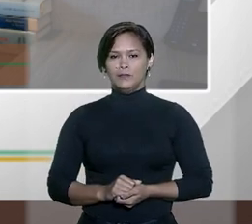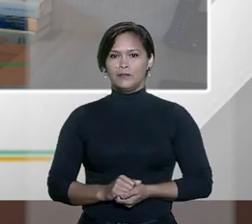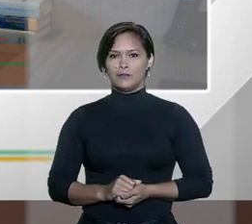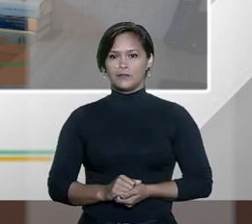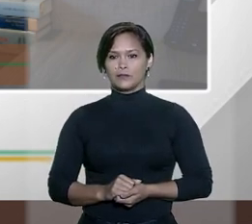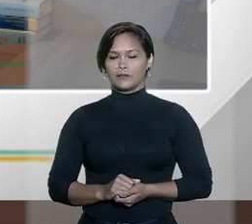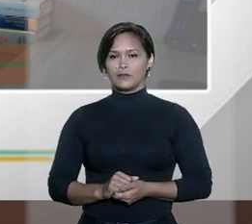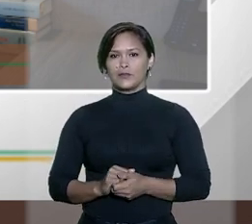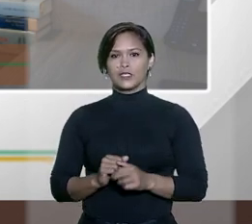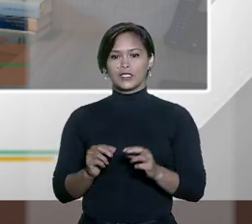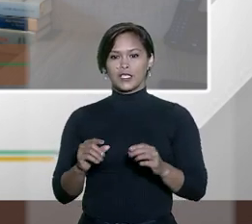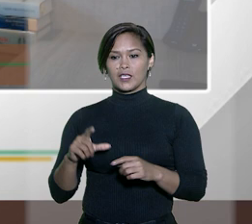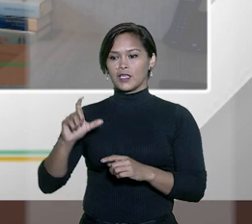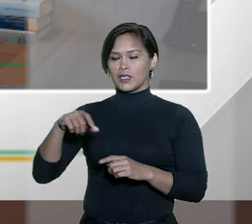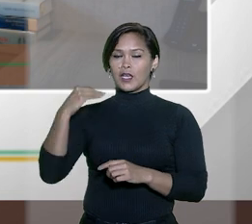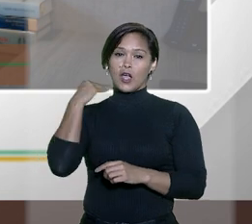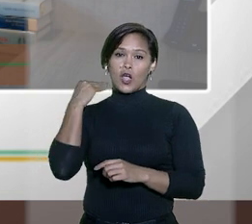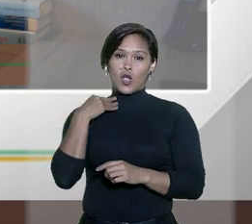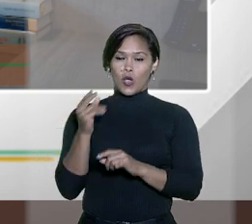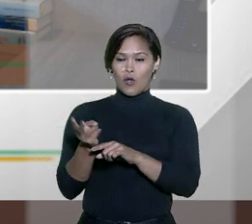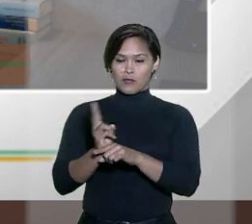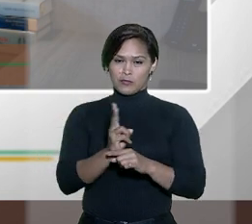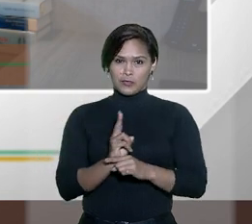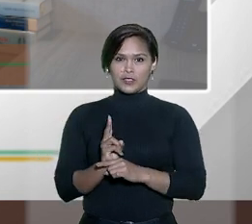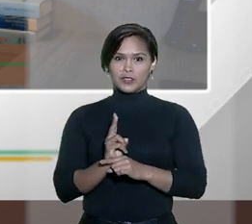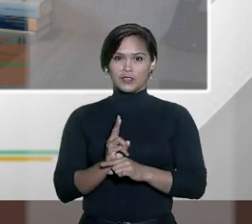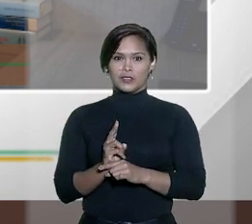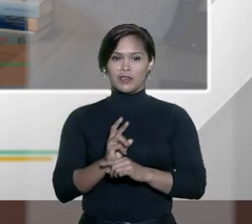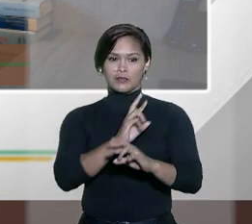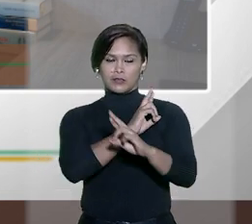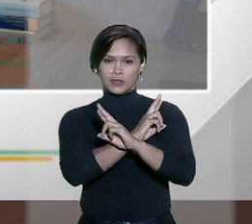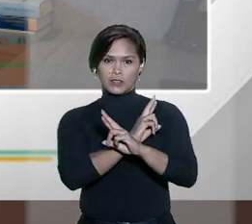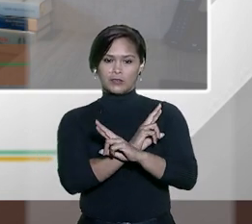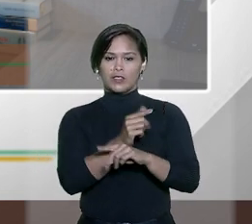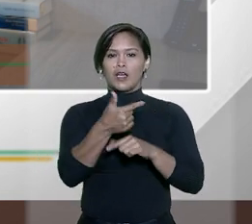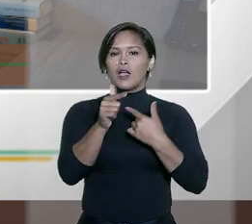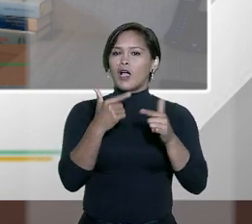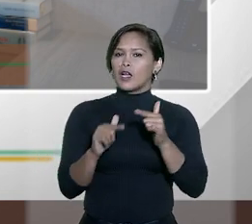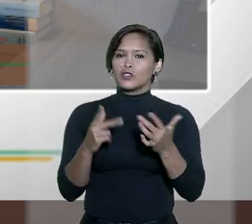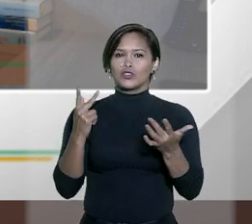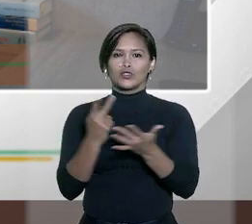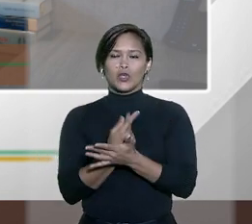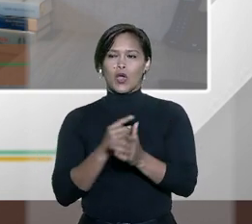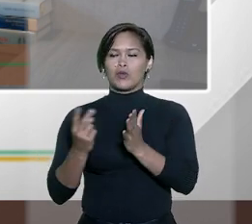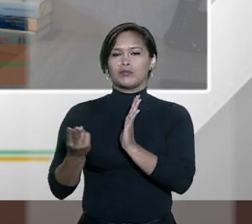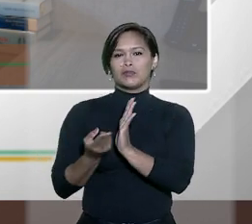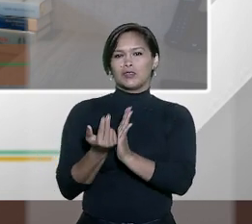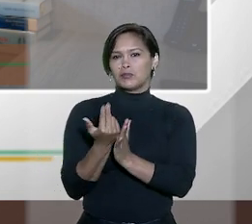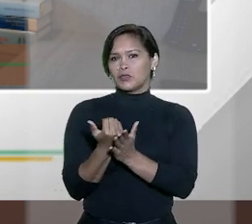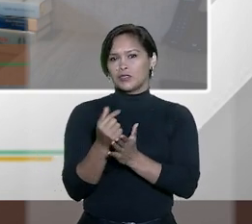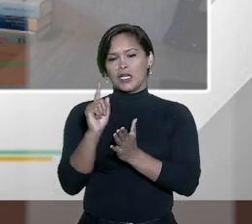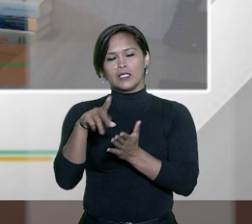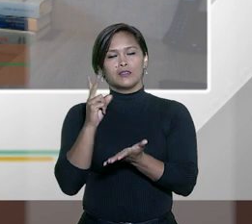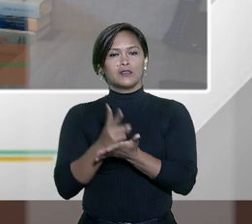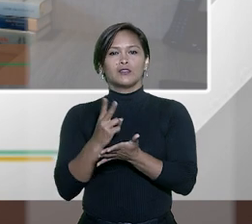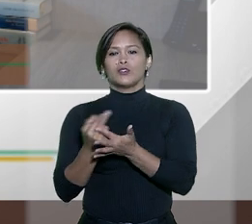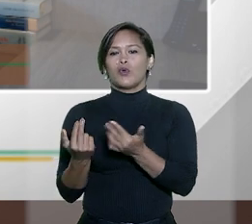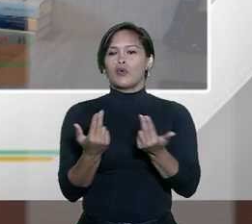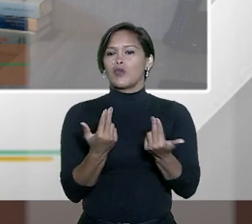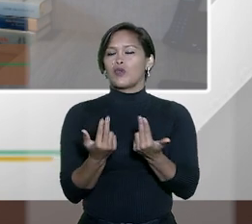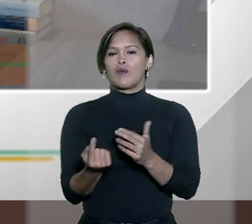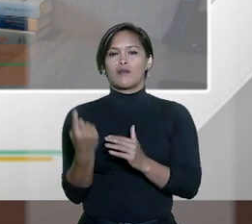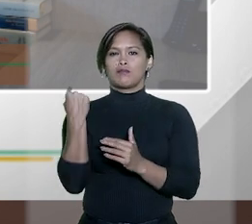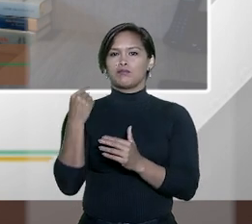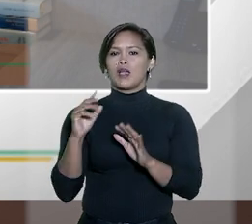na conta vinculada à execução fiscal da dívida ativa, né? As demais incidências tributárias, elas continuam como